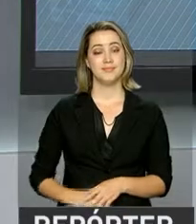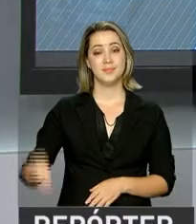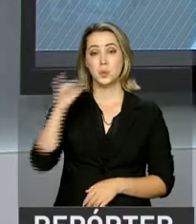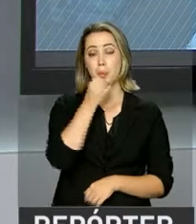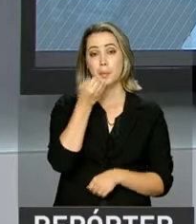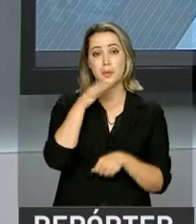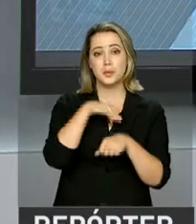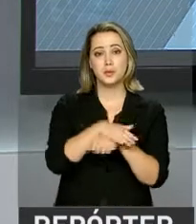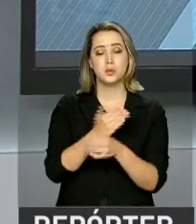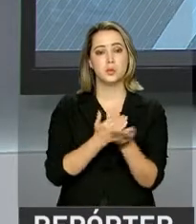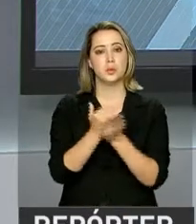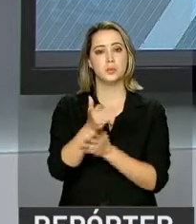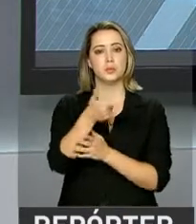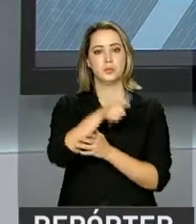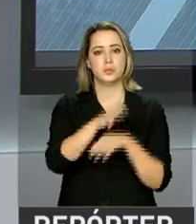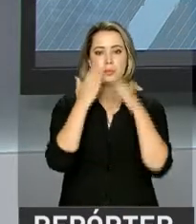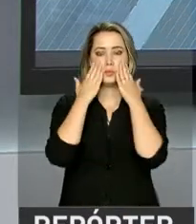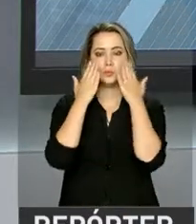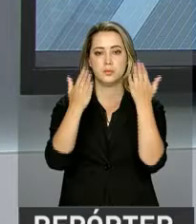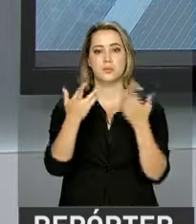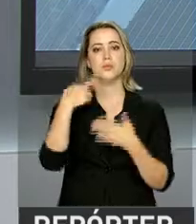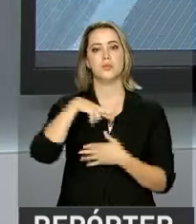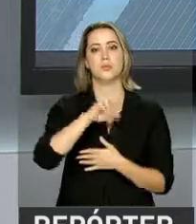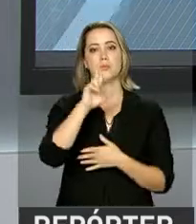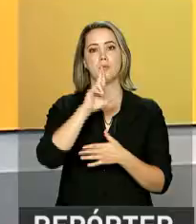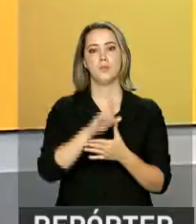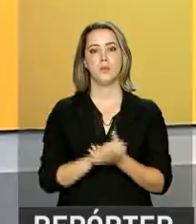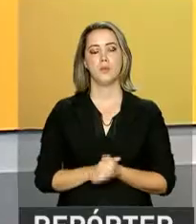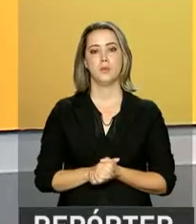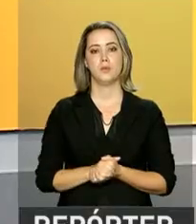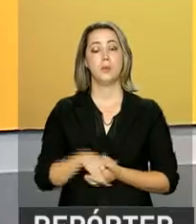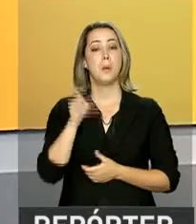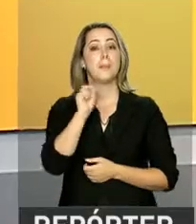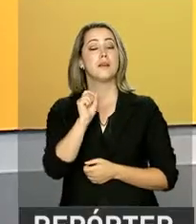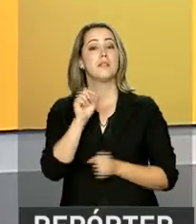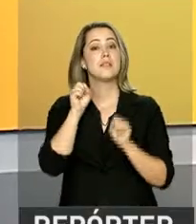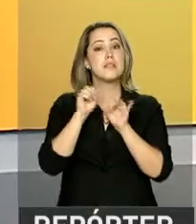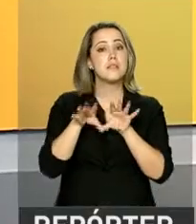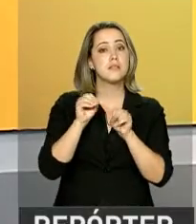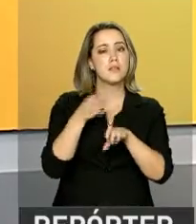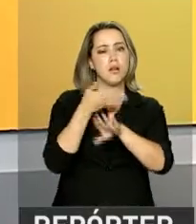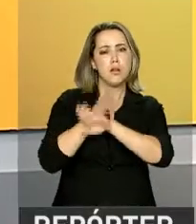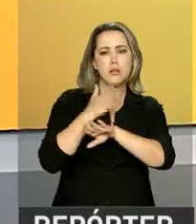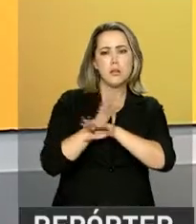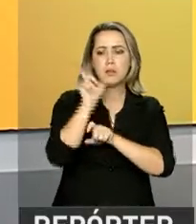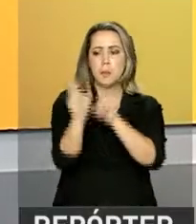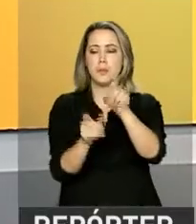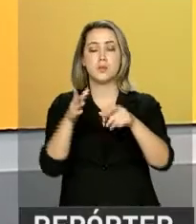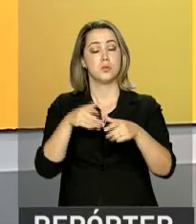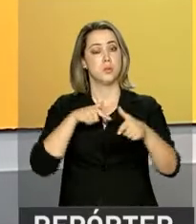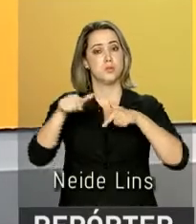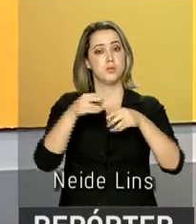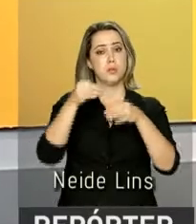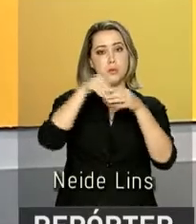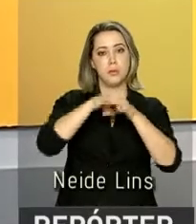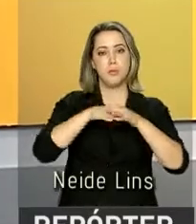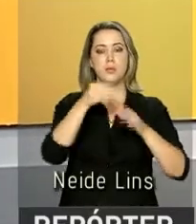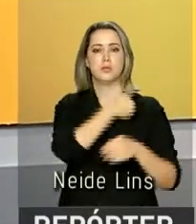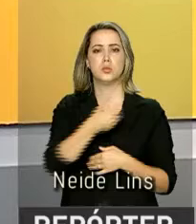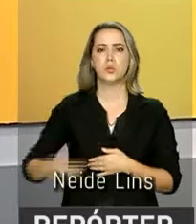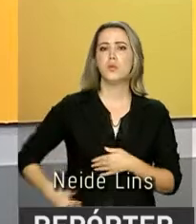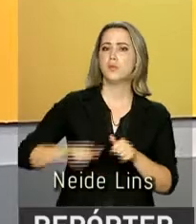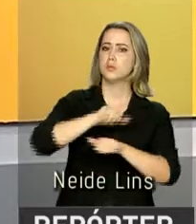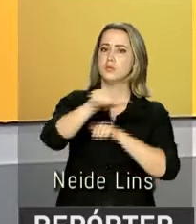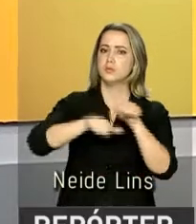Olá, boa noite. Começa agora mais uma edição do Repórter NBR. Olha, para orientar e capacitar funcionários públicos sobre a